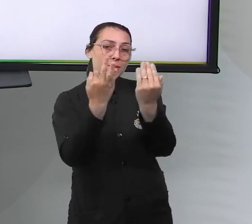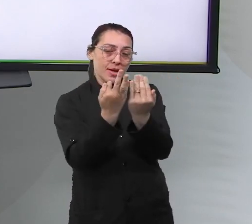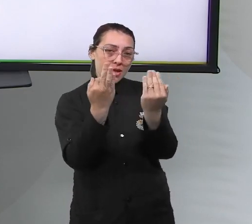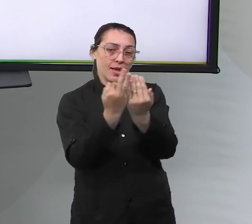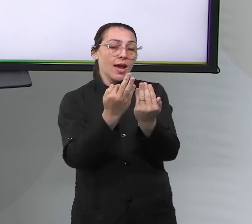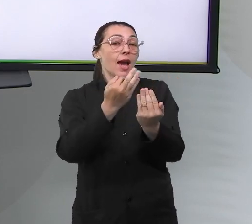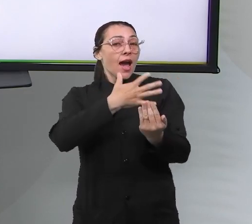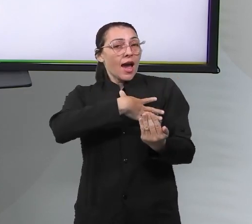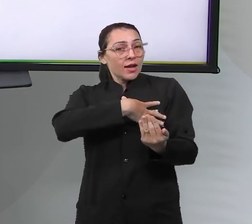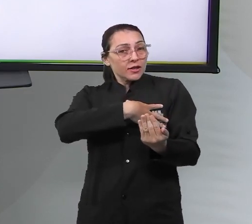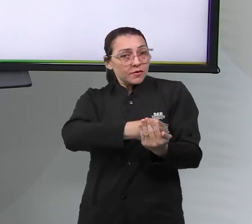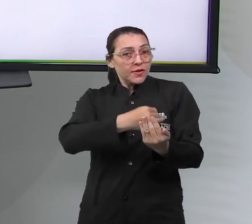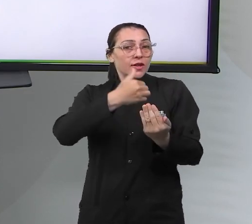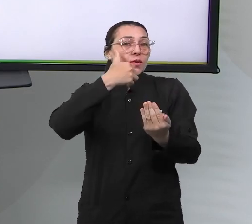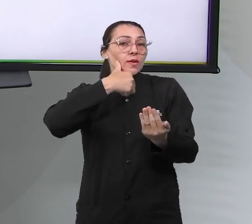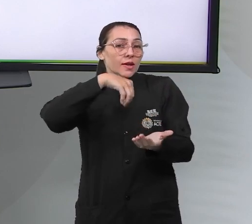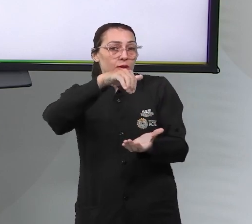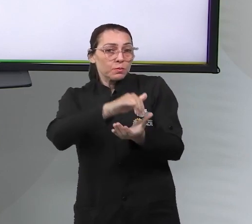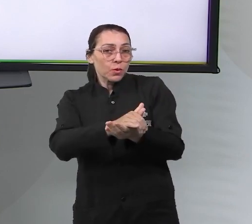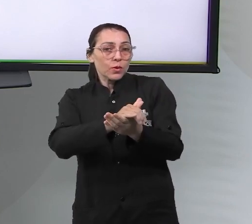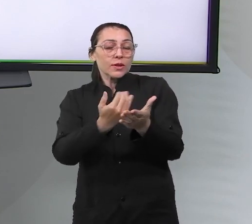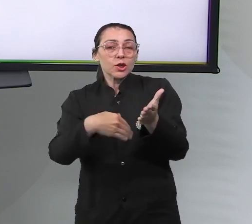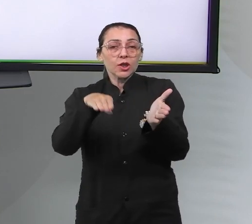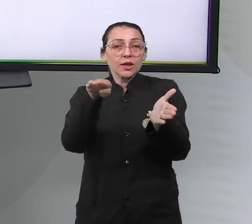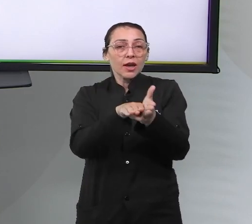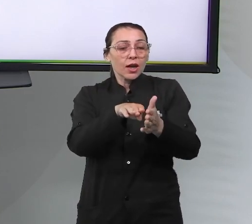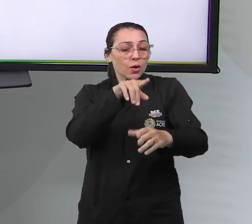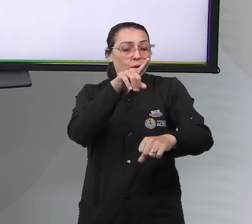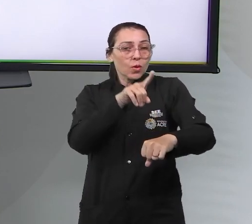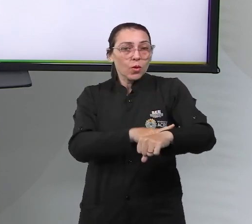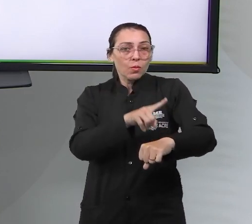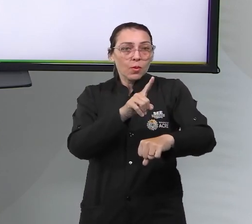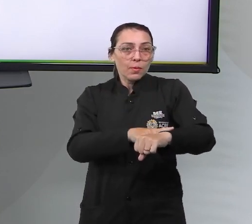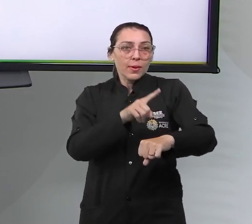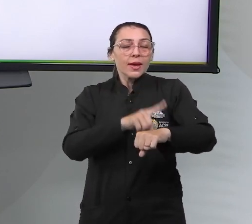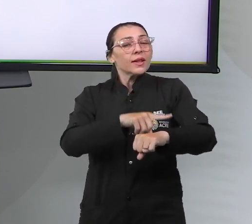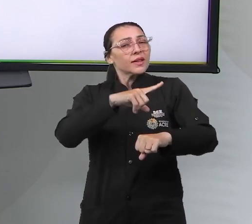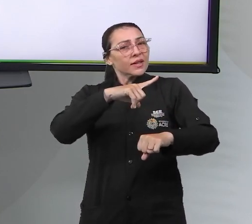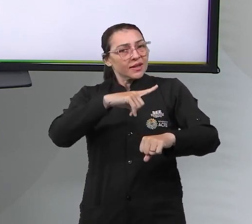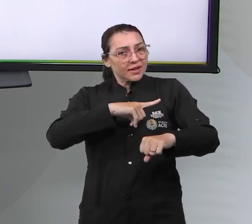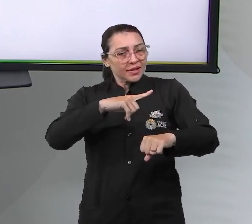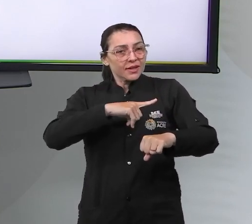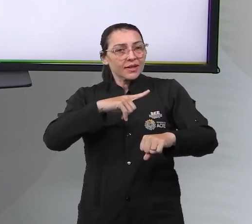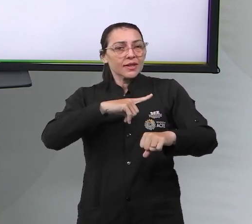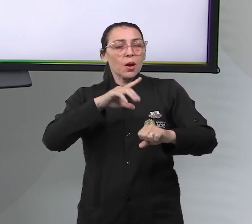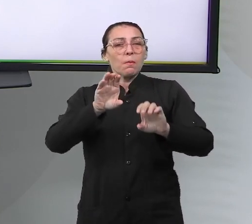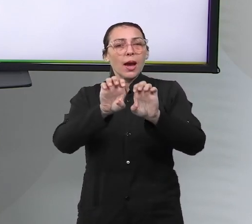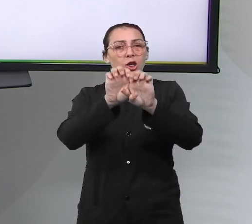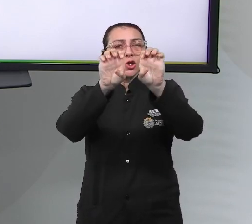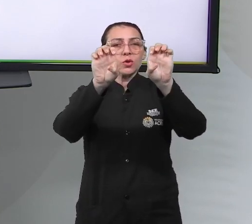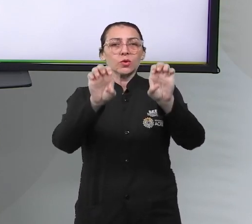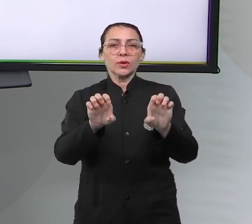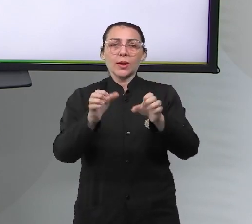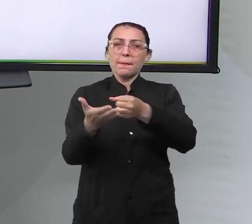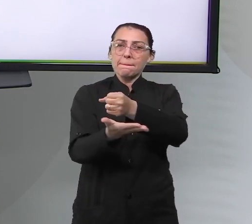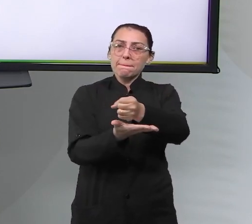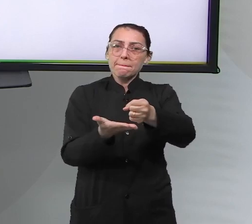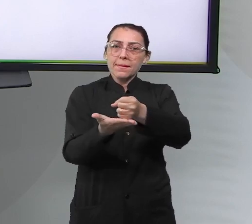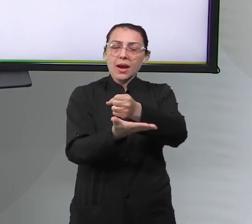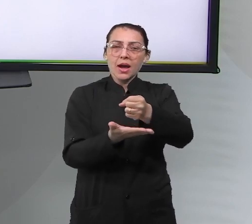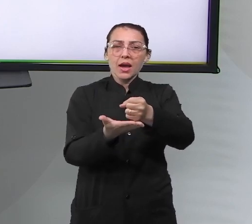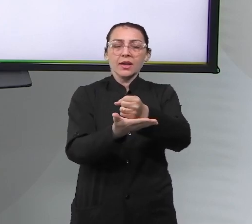depois os filhos chegarem a partir do momento em que existe uma estrutura base